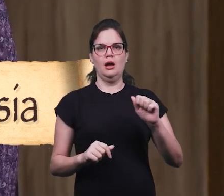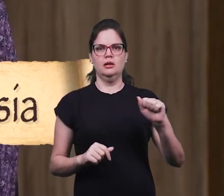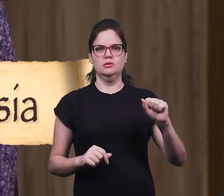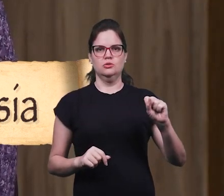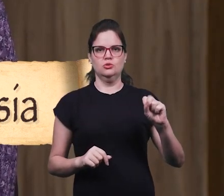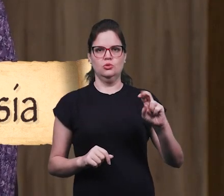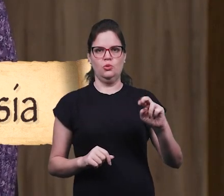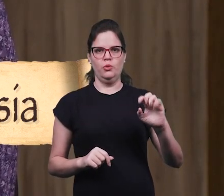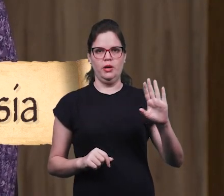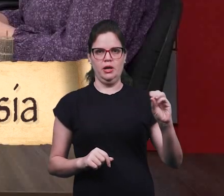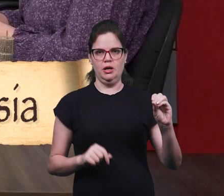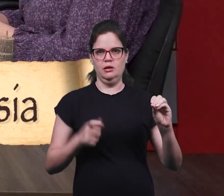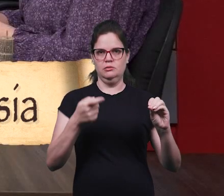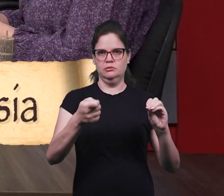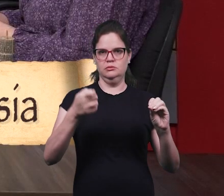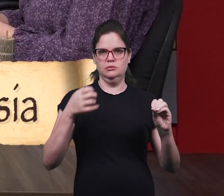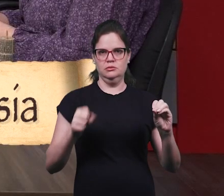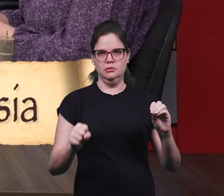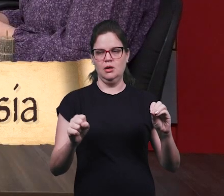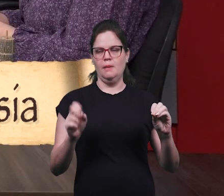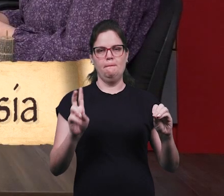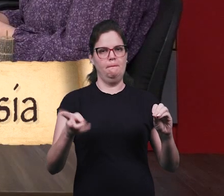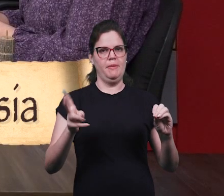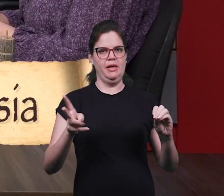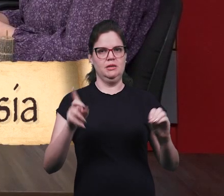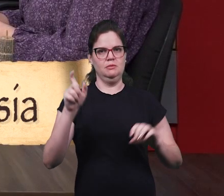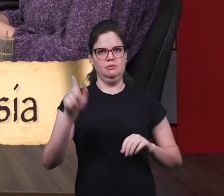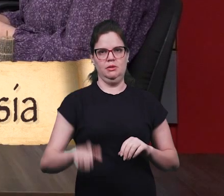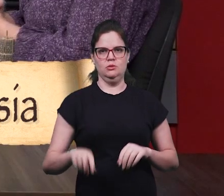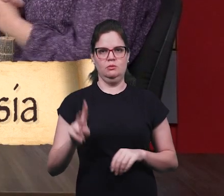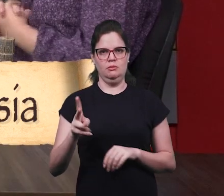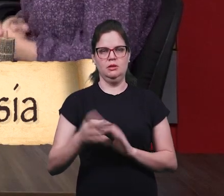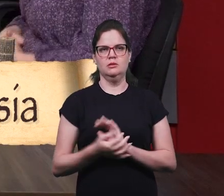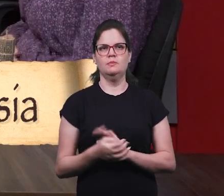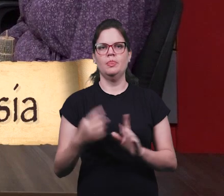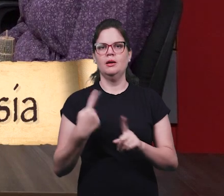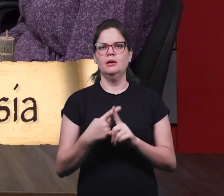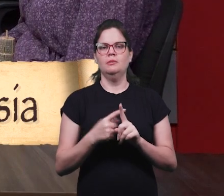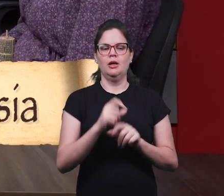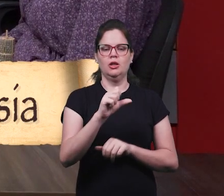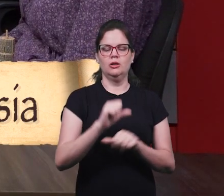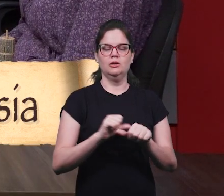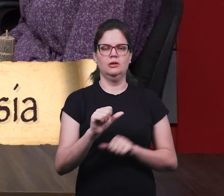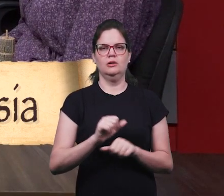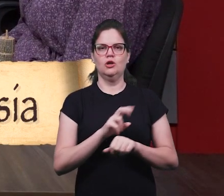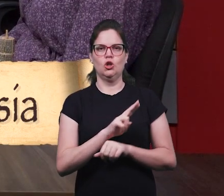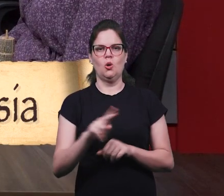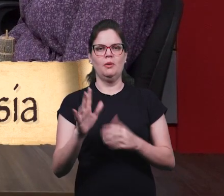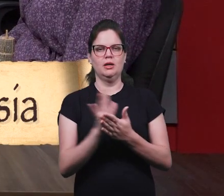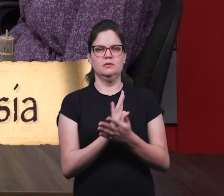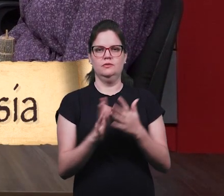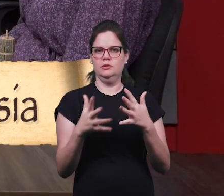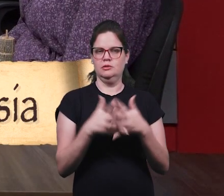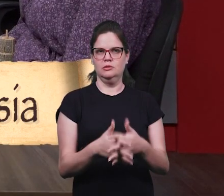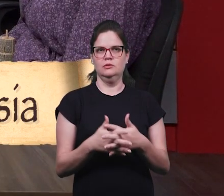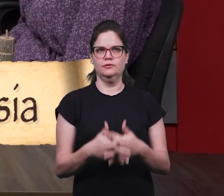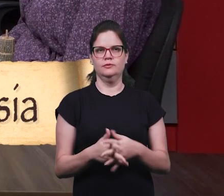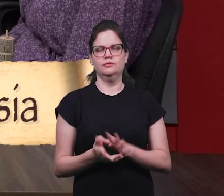pessoa. Interessante. Porque fica sempre os nomes mudam, né?